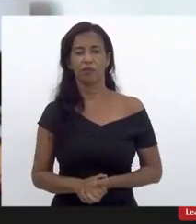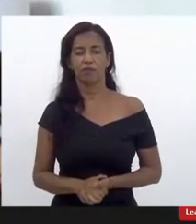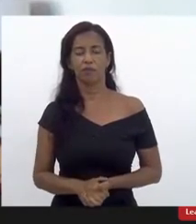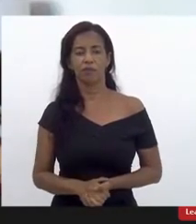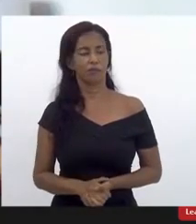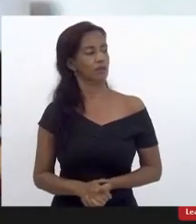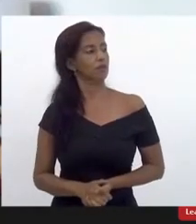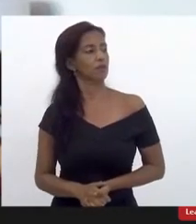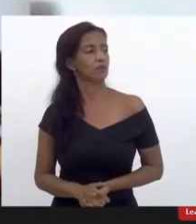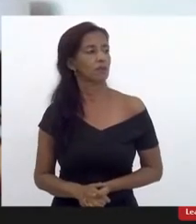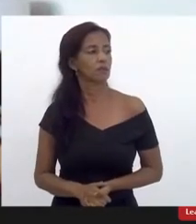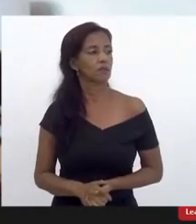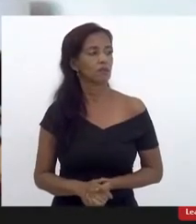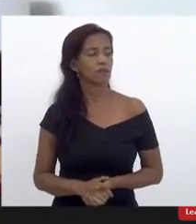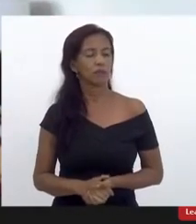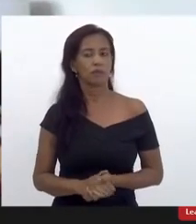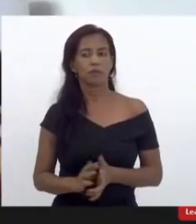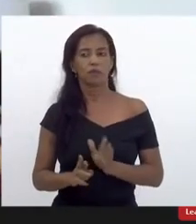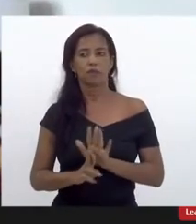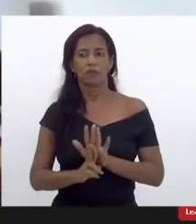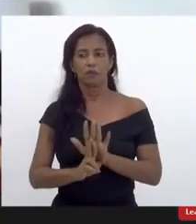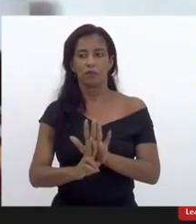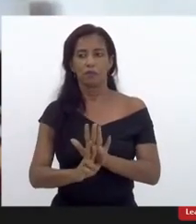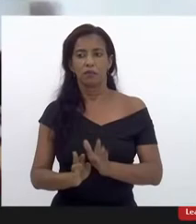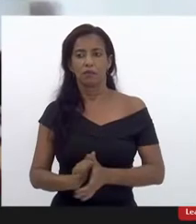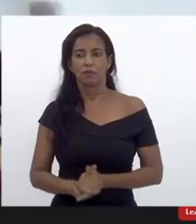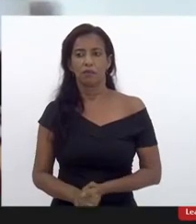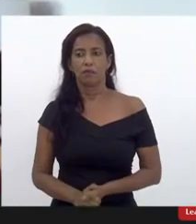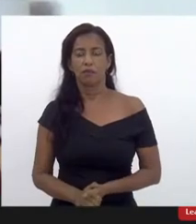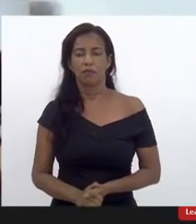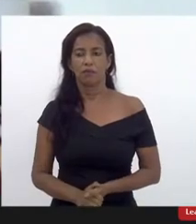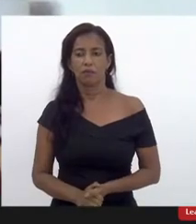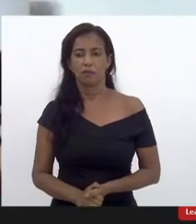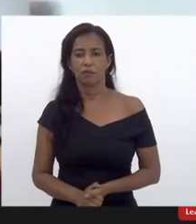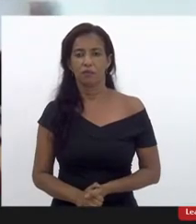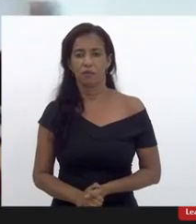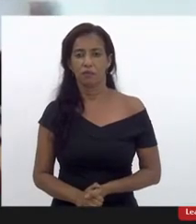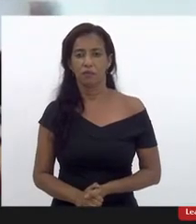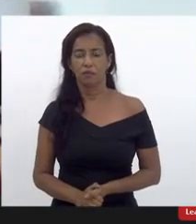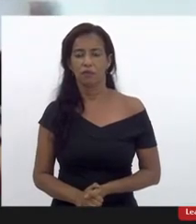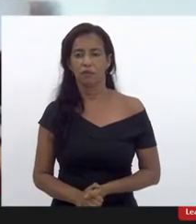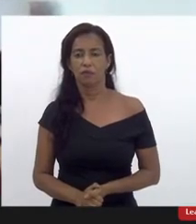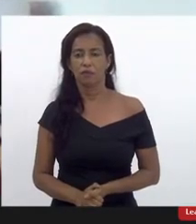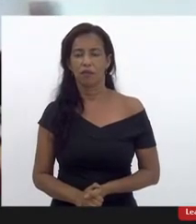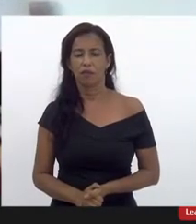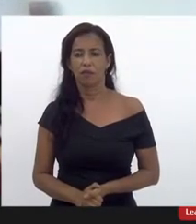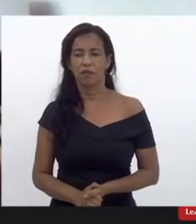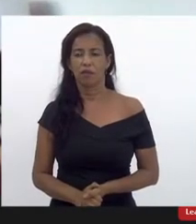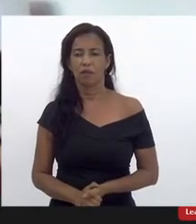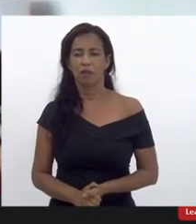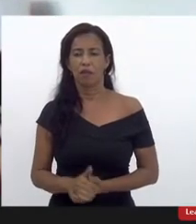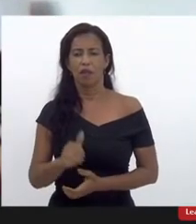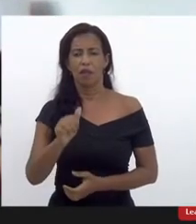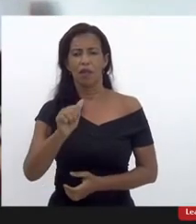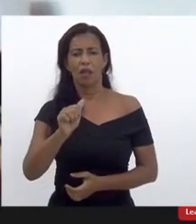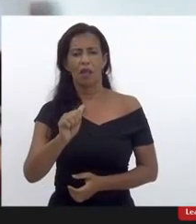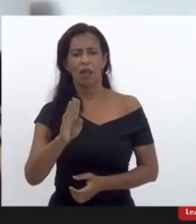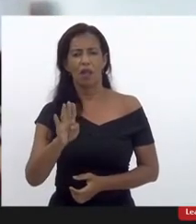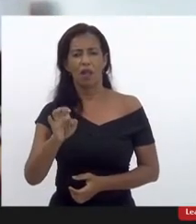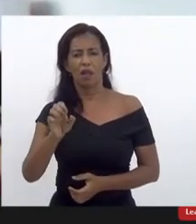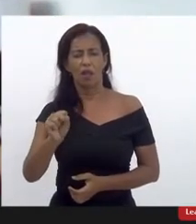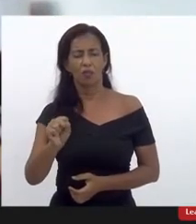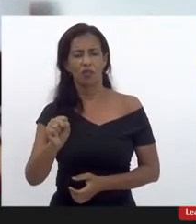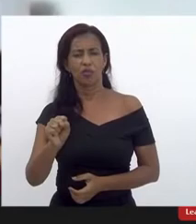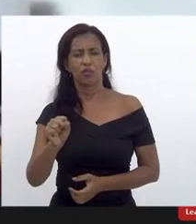aqui o representante da ADES FATEC, o professor